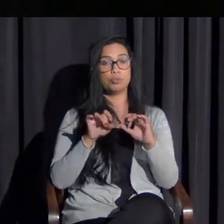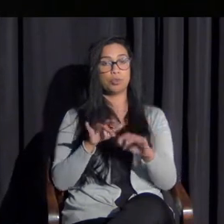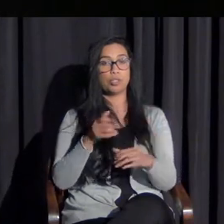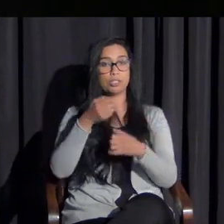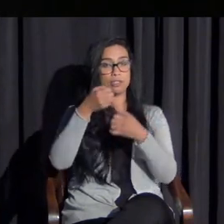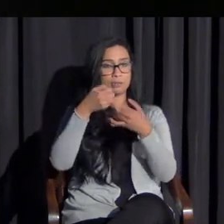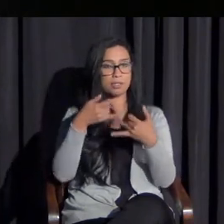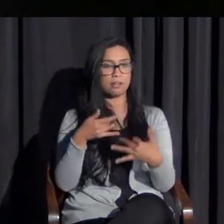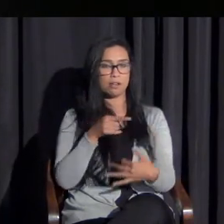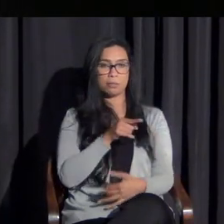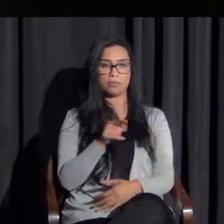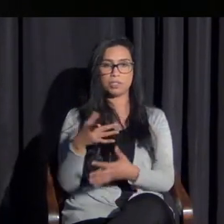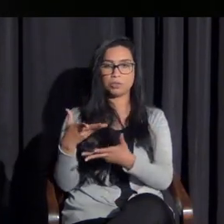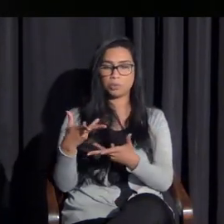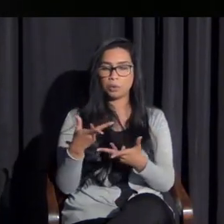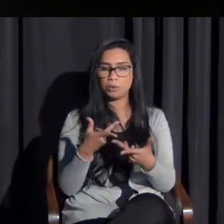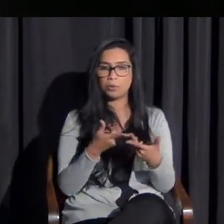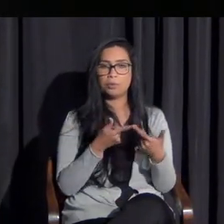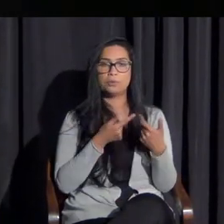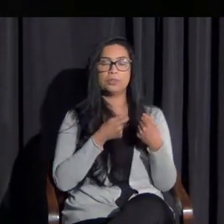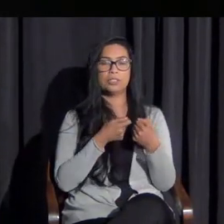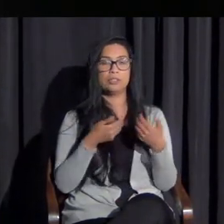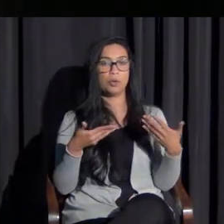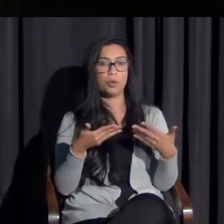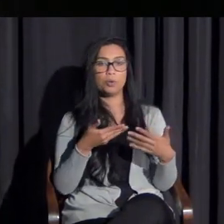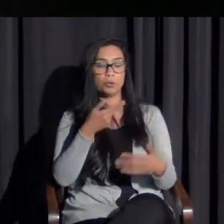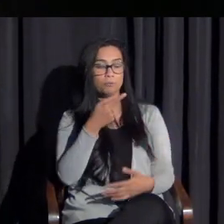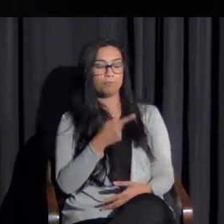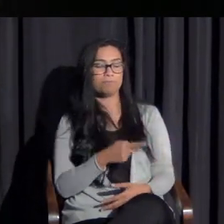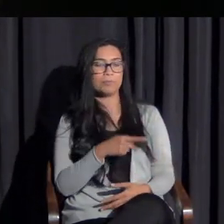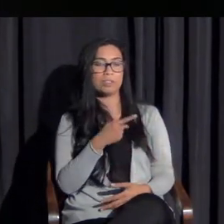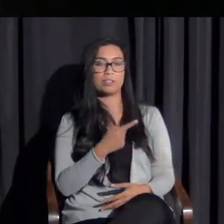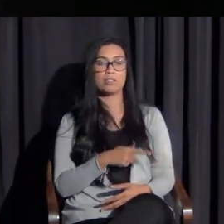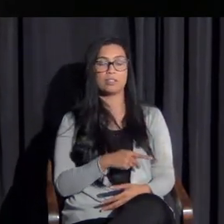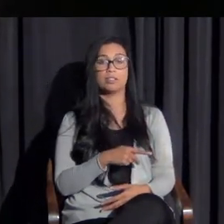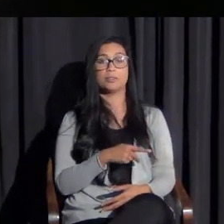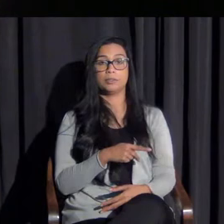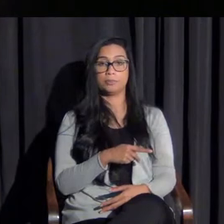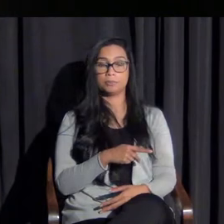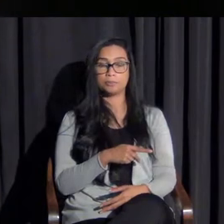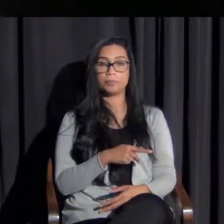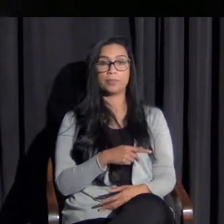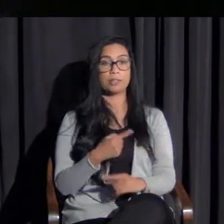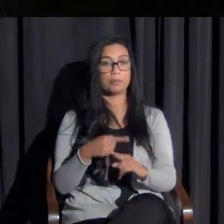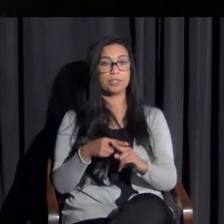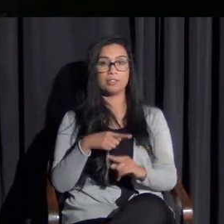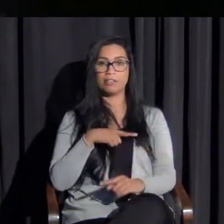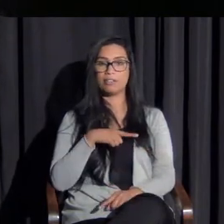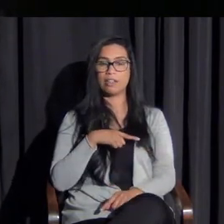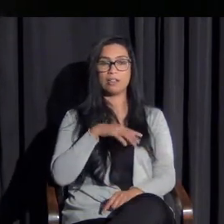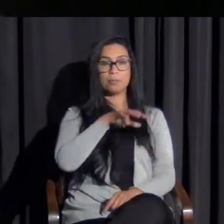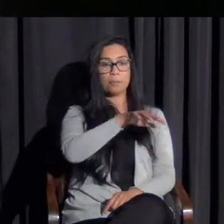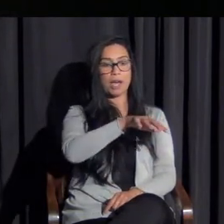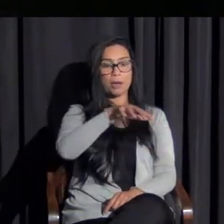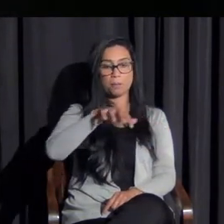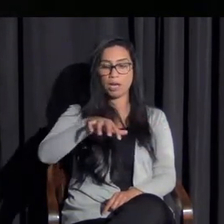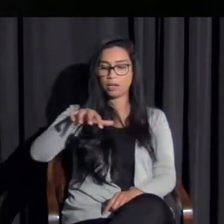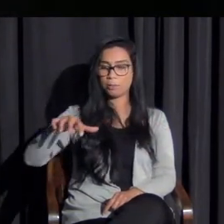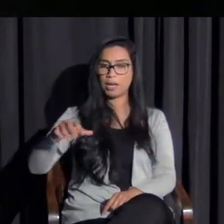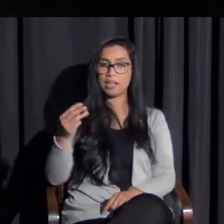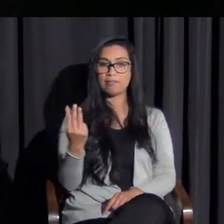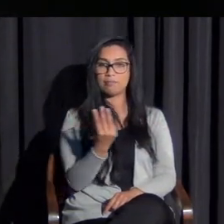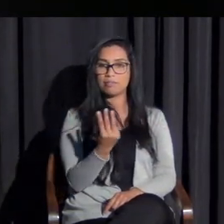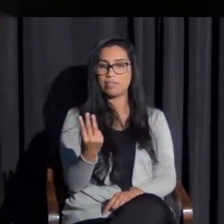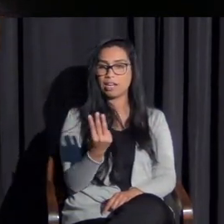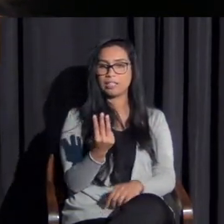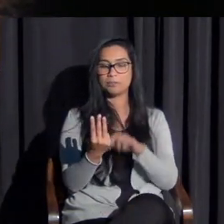convidar mesmo, né, para entrar conosco nesse lugar, né? Ou nesses tantos lugares, na verdade, são três, com configurações